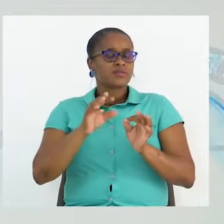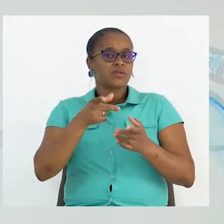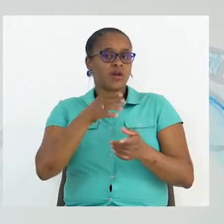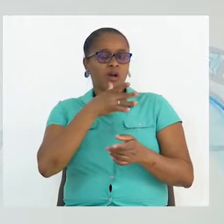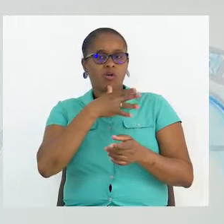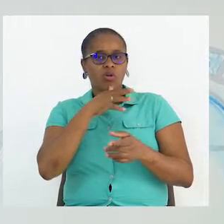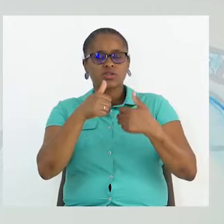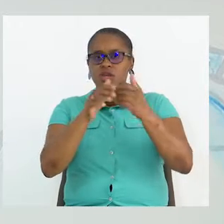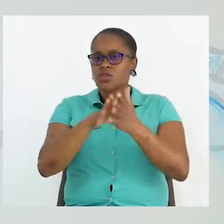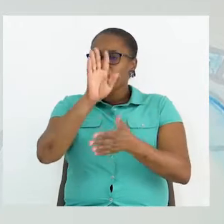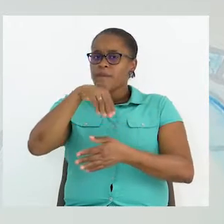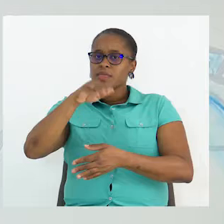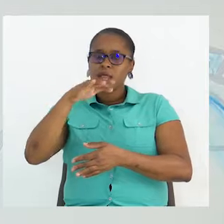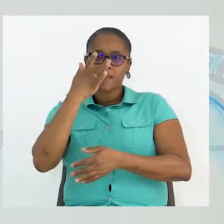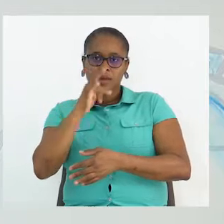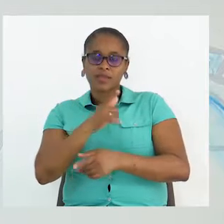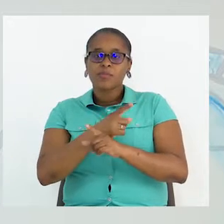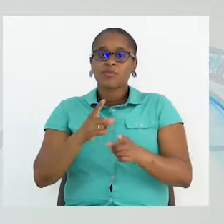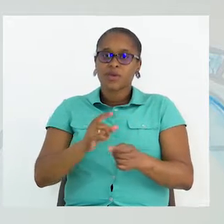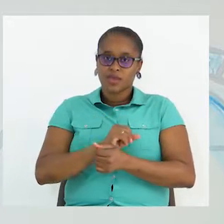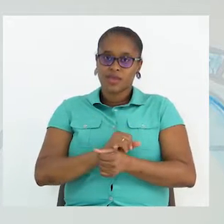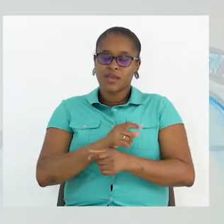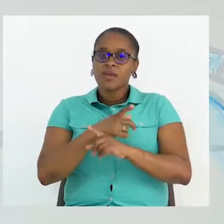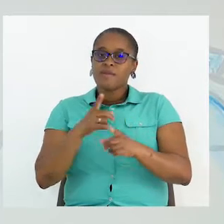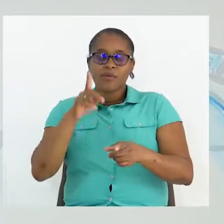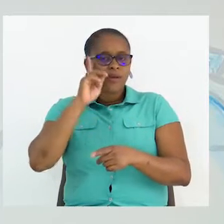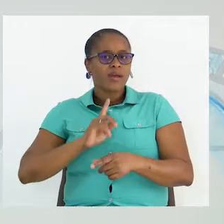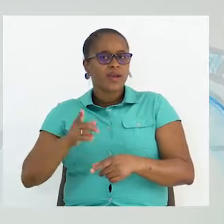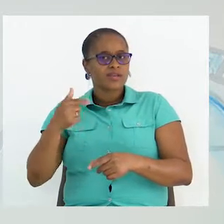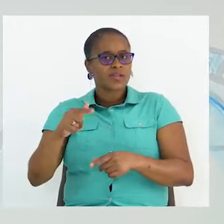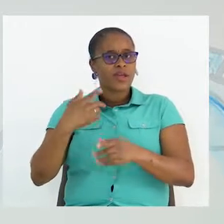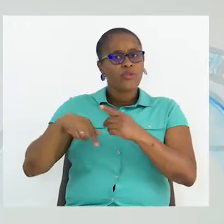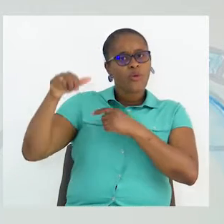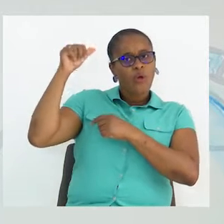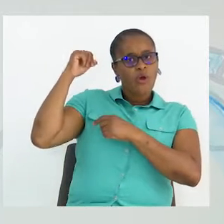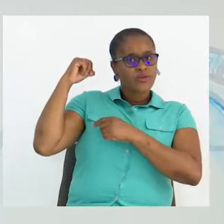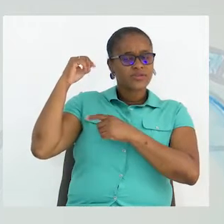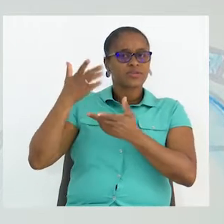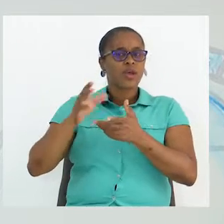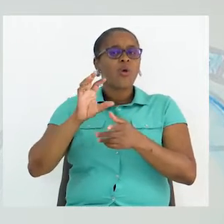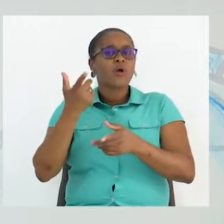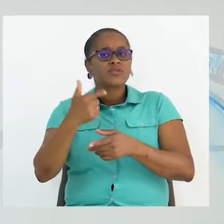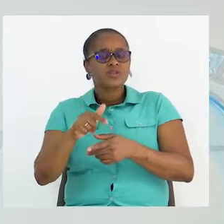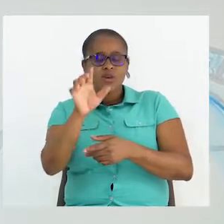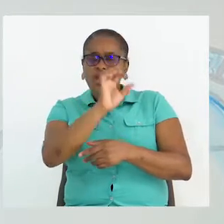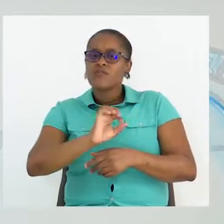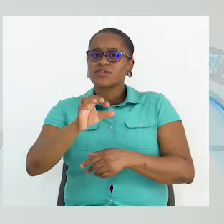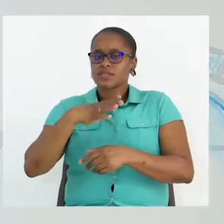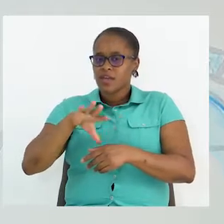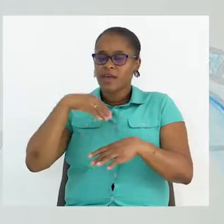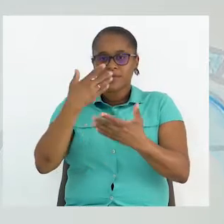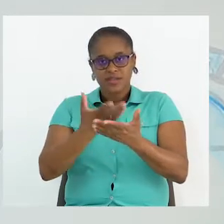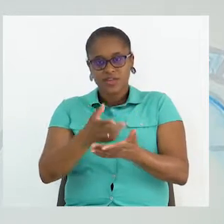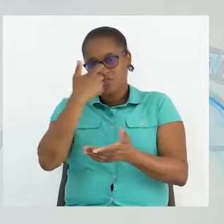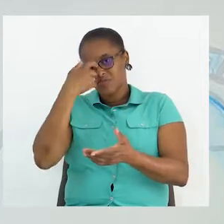está toda pintada de preta. Por quê? Porque ela está de costas. Quando vocês querem representar uma personagem que